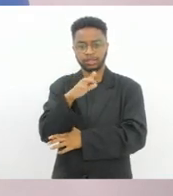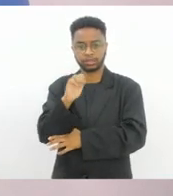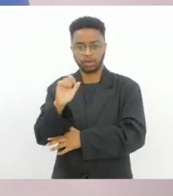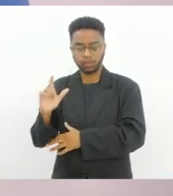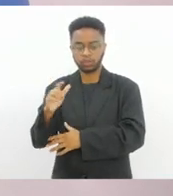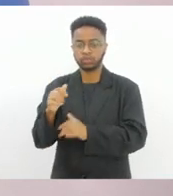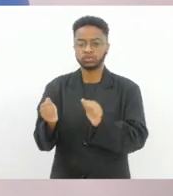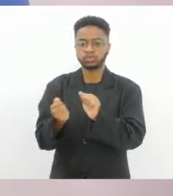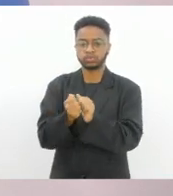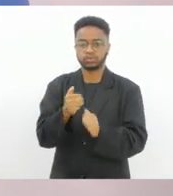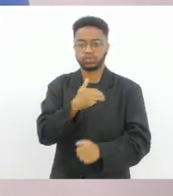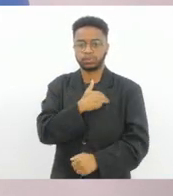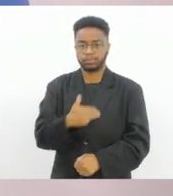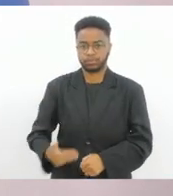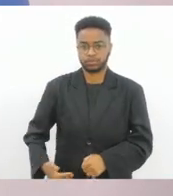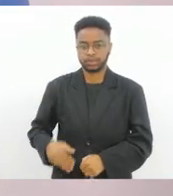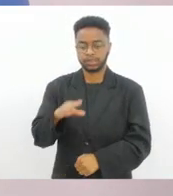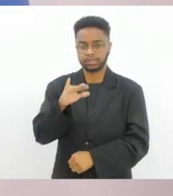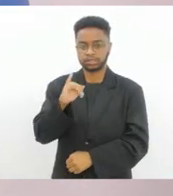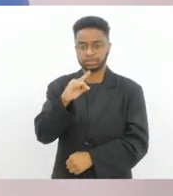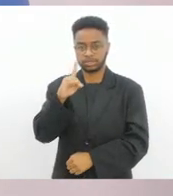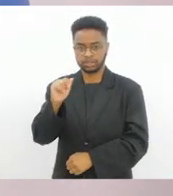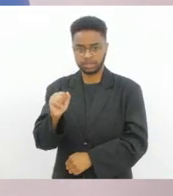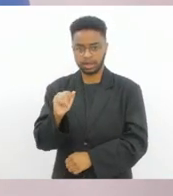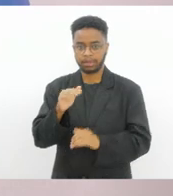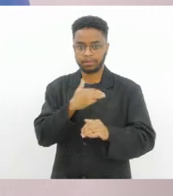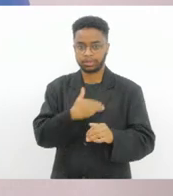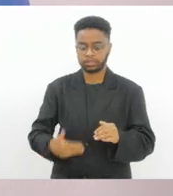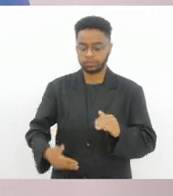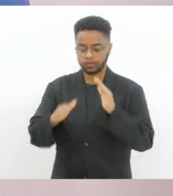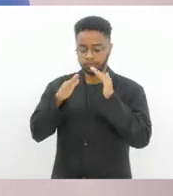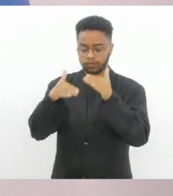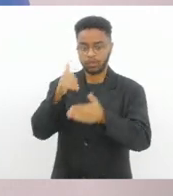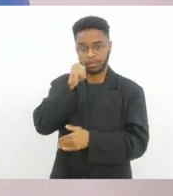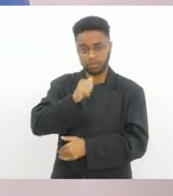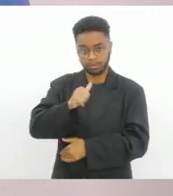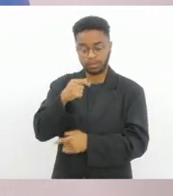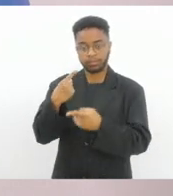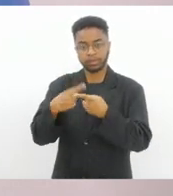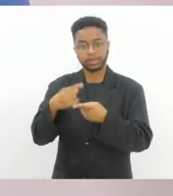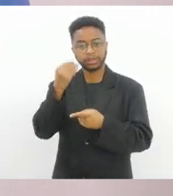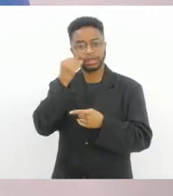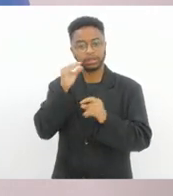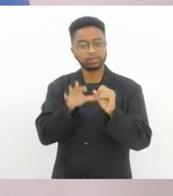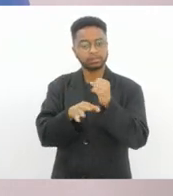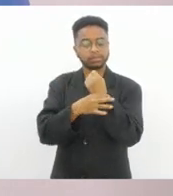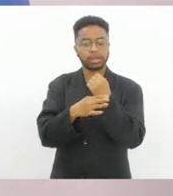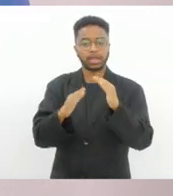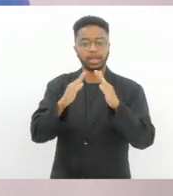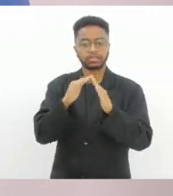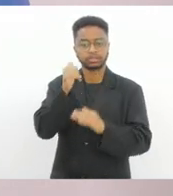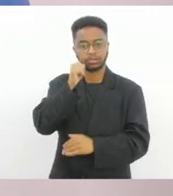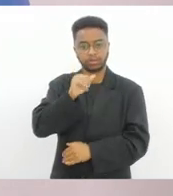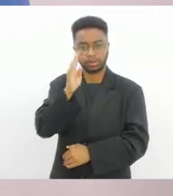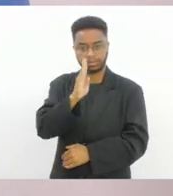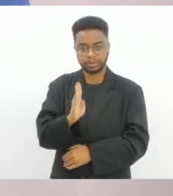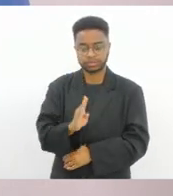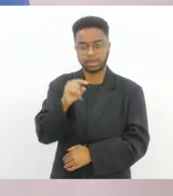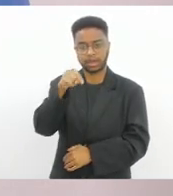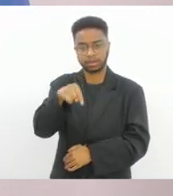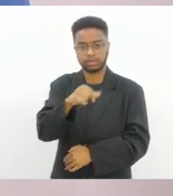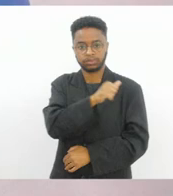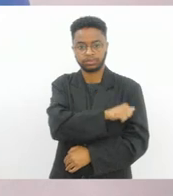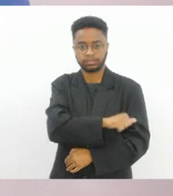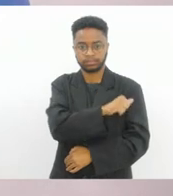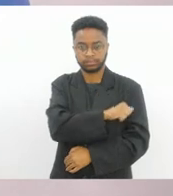Gonçalves, ministra da Mulher, justamente para garantir a Casa da Mulher Brasileira aqui no